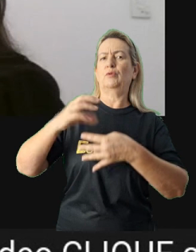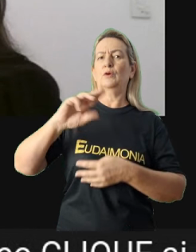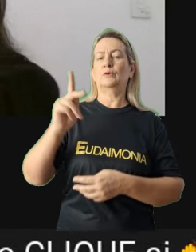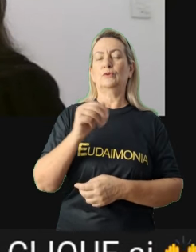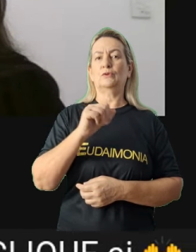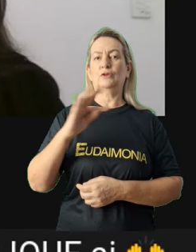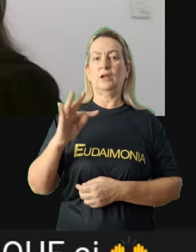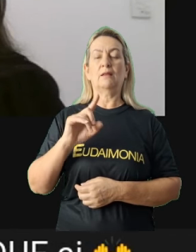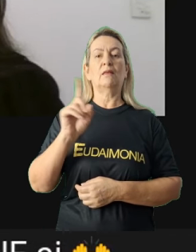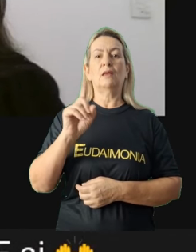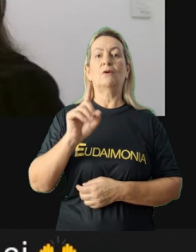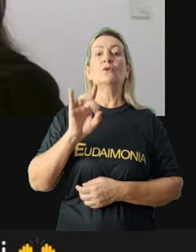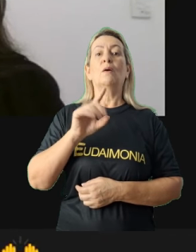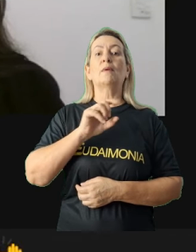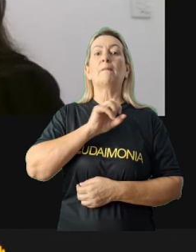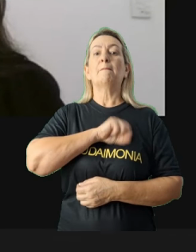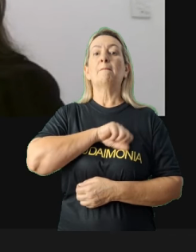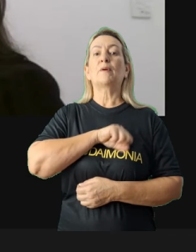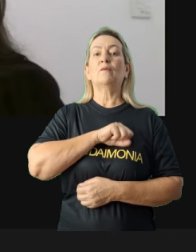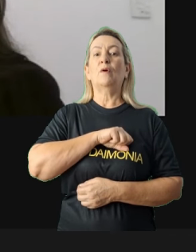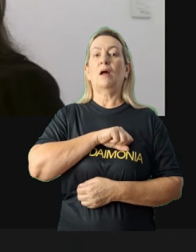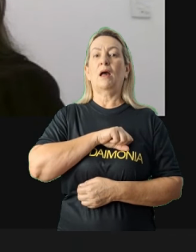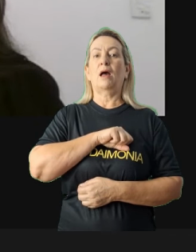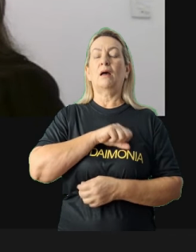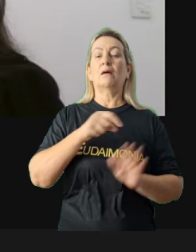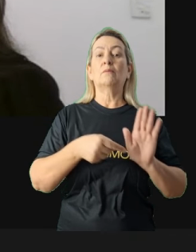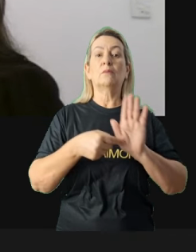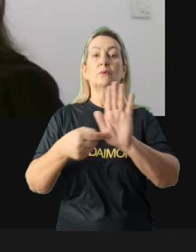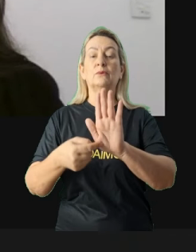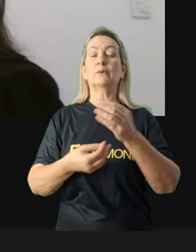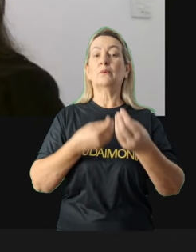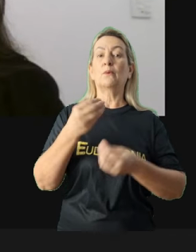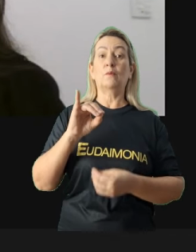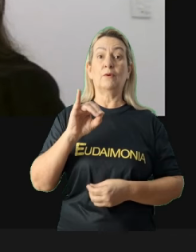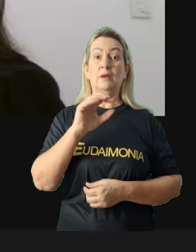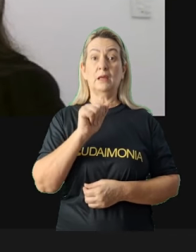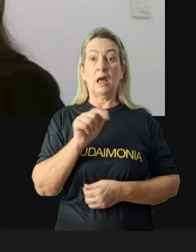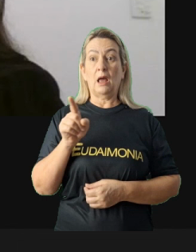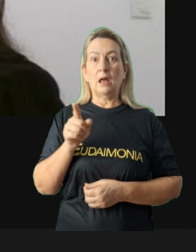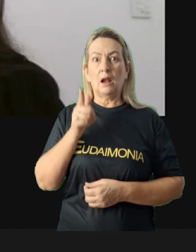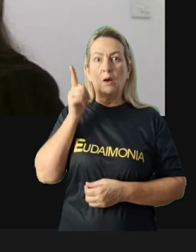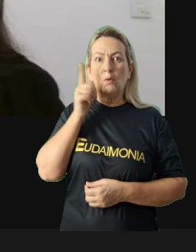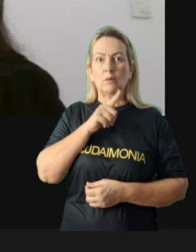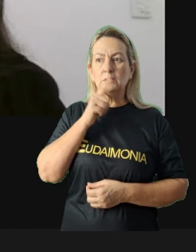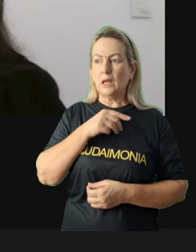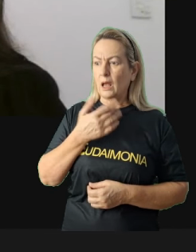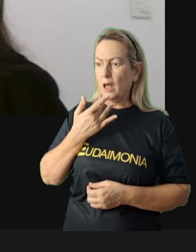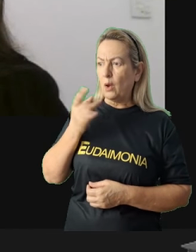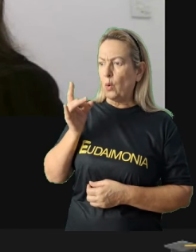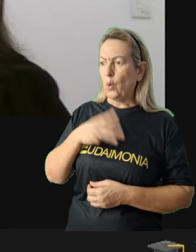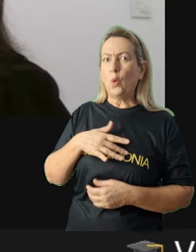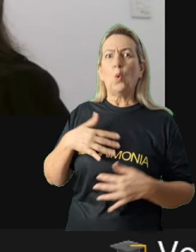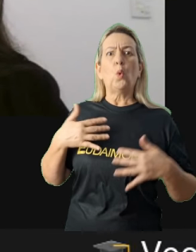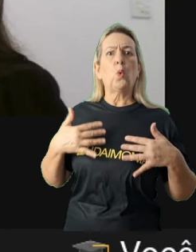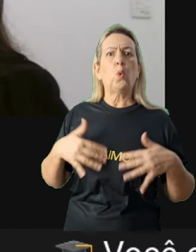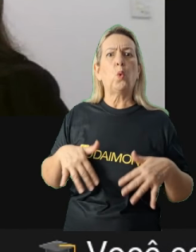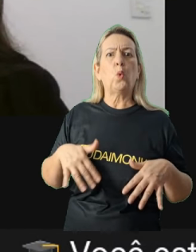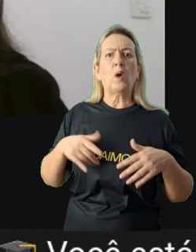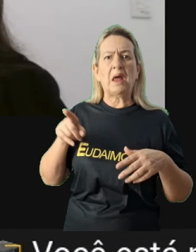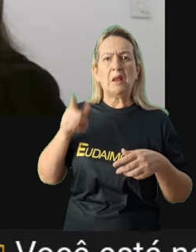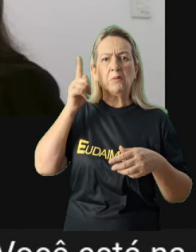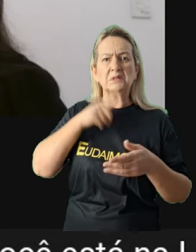foi para provocar os meus convidados do que a IA é capaz hoje, tá? Do que ela consegue fazer. Eu consigo fazer muito mais coisa, gente. Isso